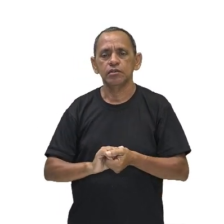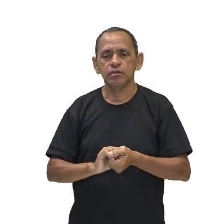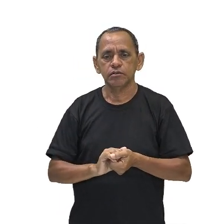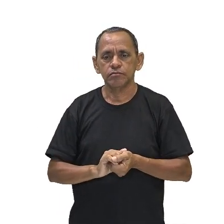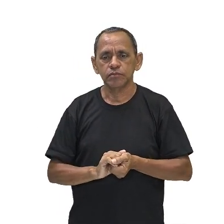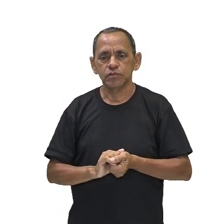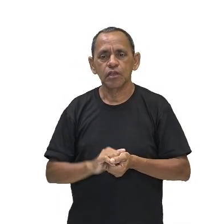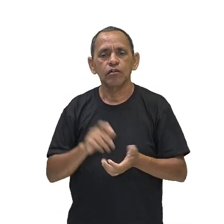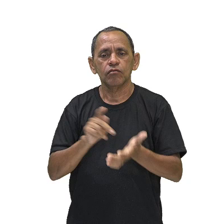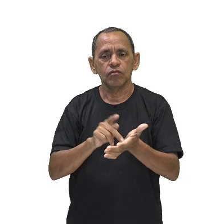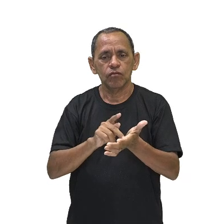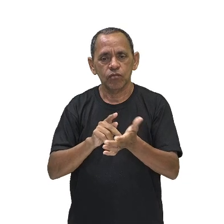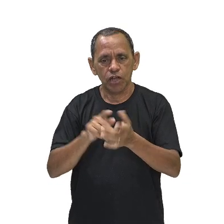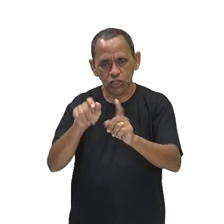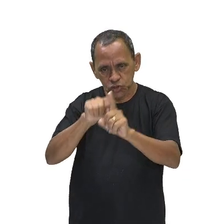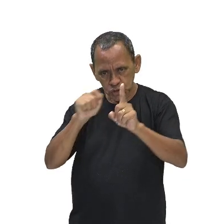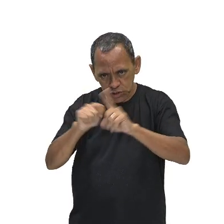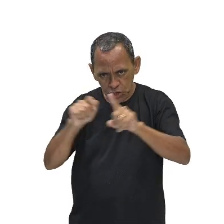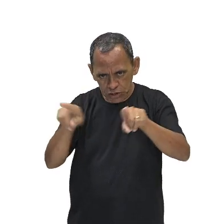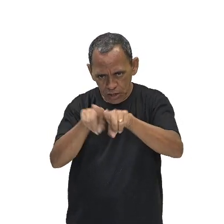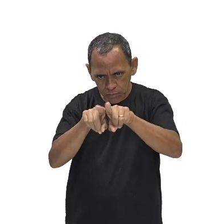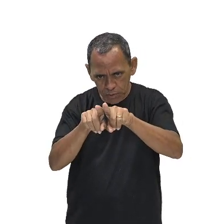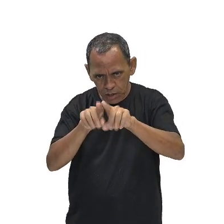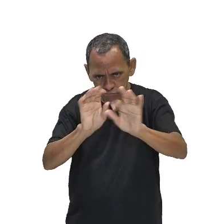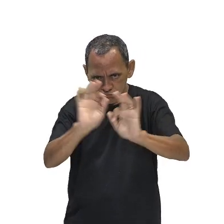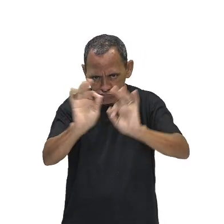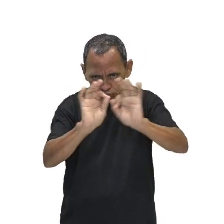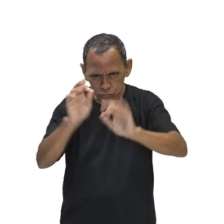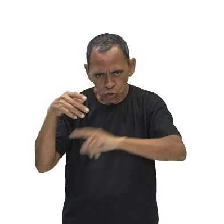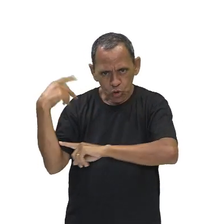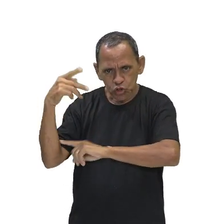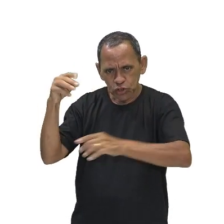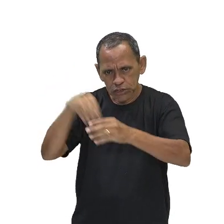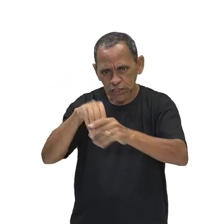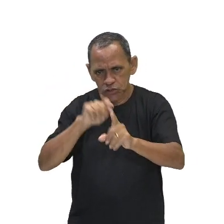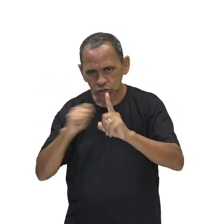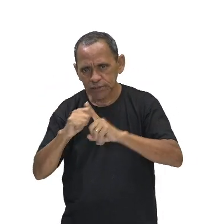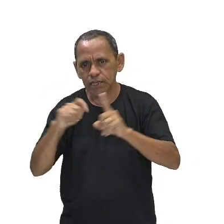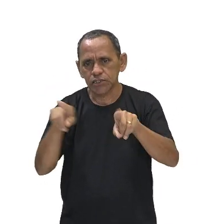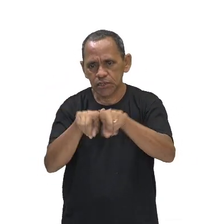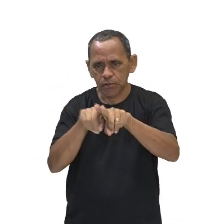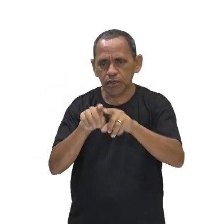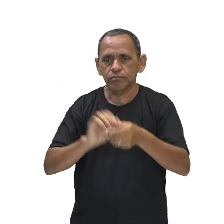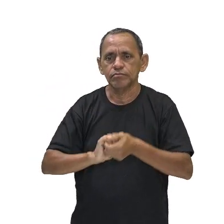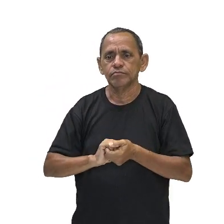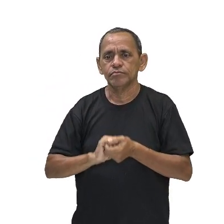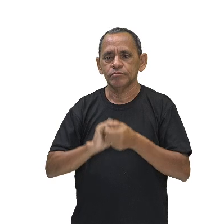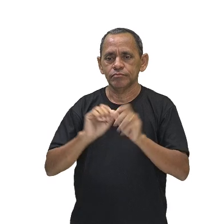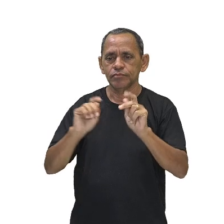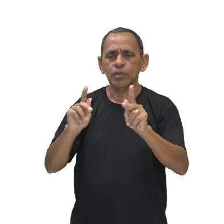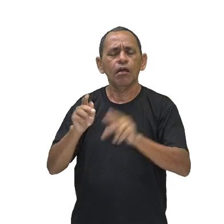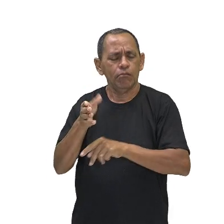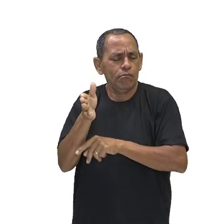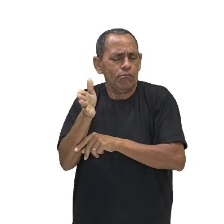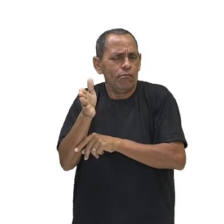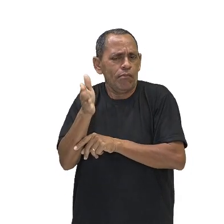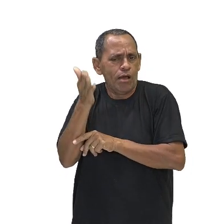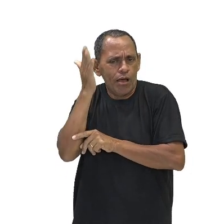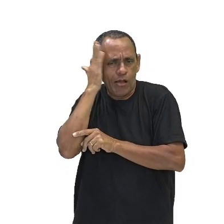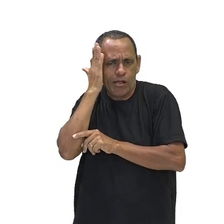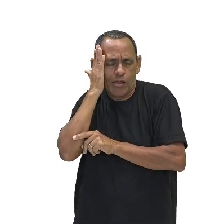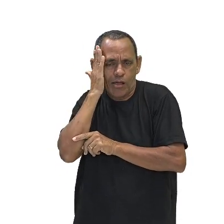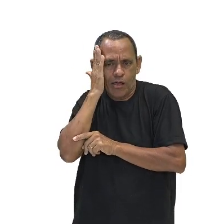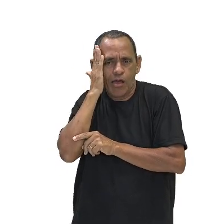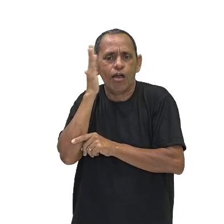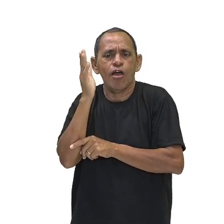de acordo com Durkheim, a organização política de uma sociedade. Ok, já entendemos o que é fato social.